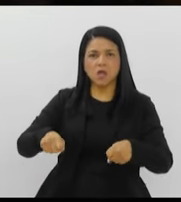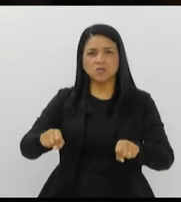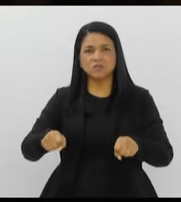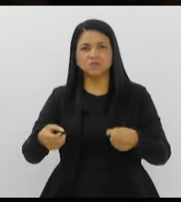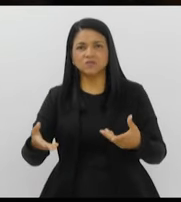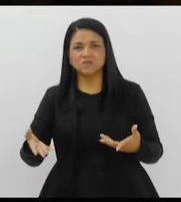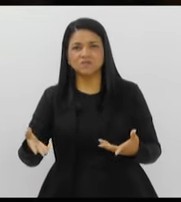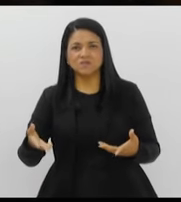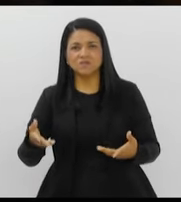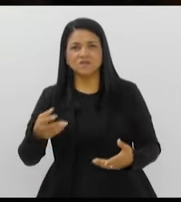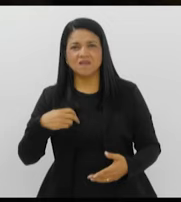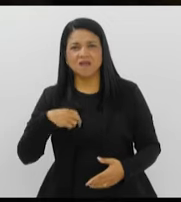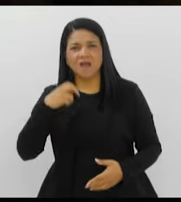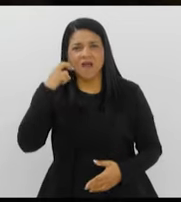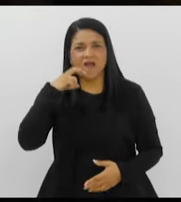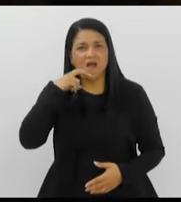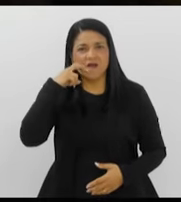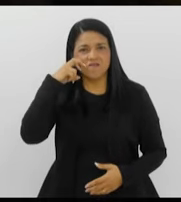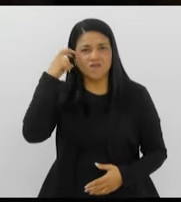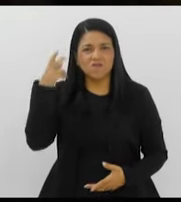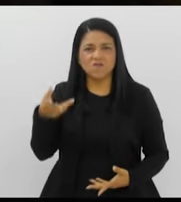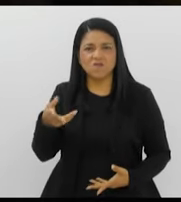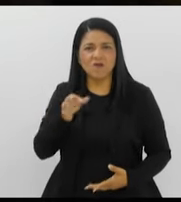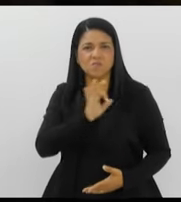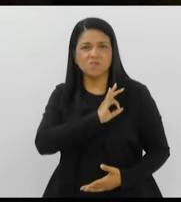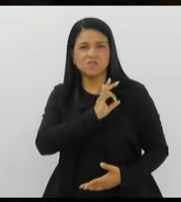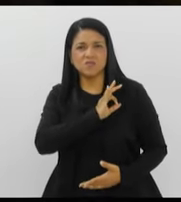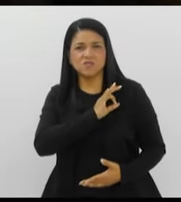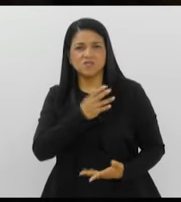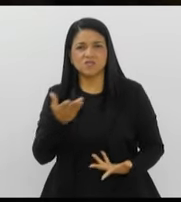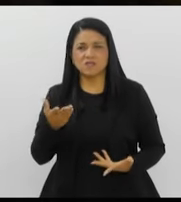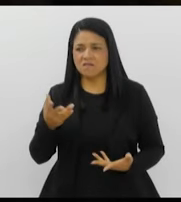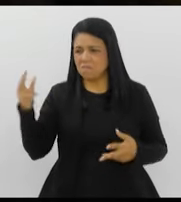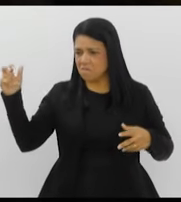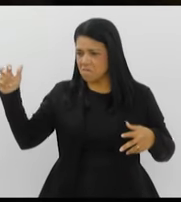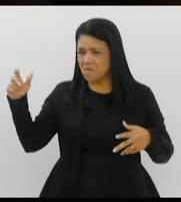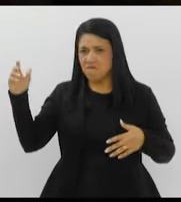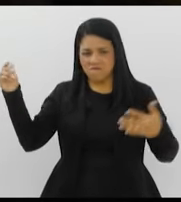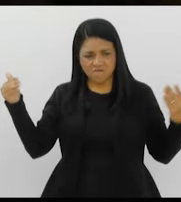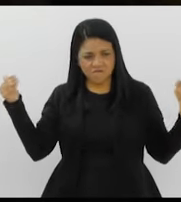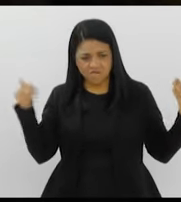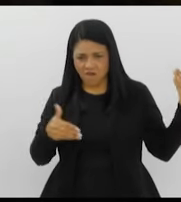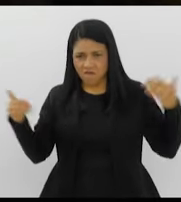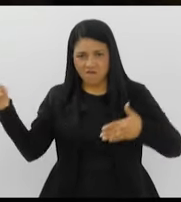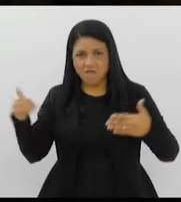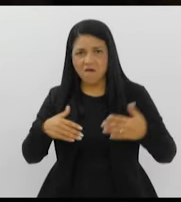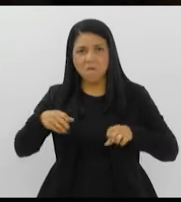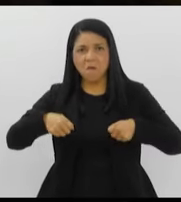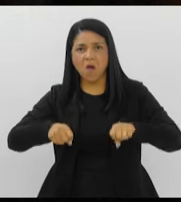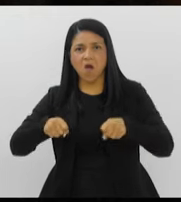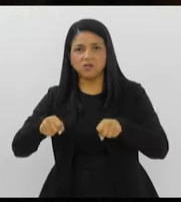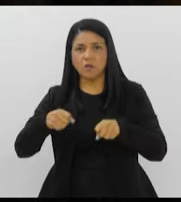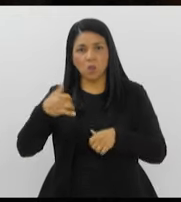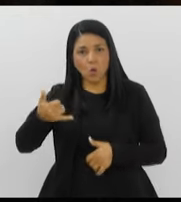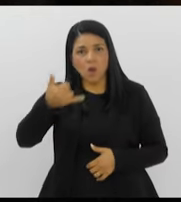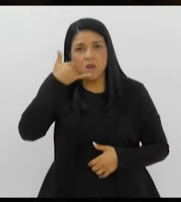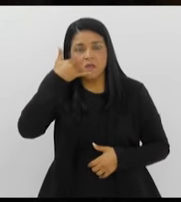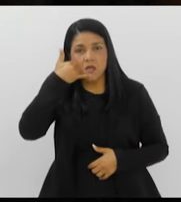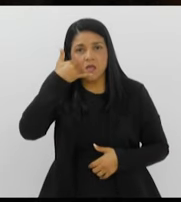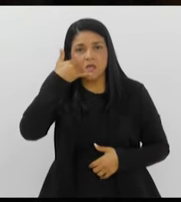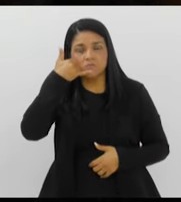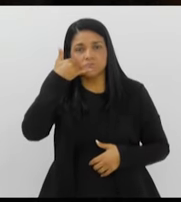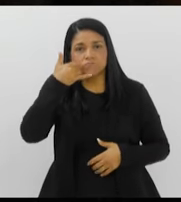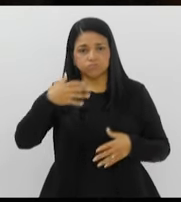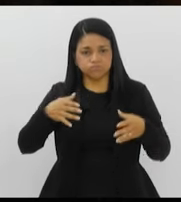constrangimento. E aí desceu moto daqui, moto dali, e eu tive que ligar para o comando. Mas eu